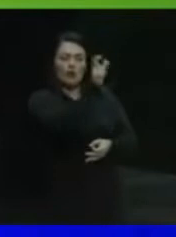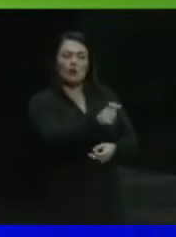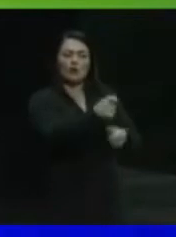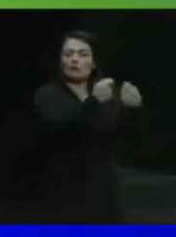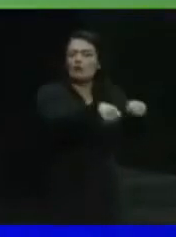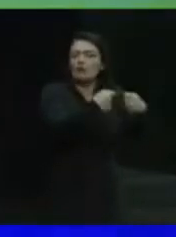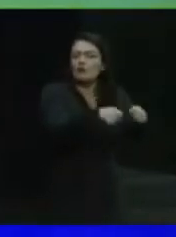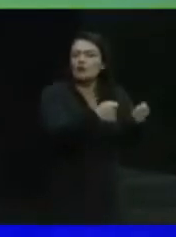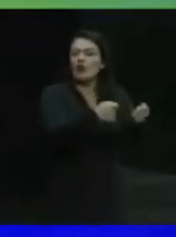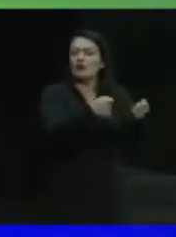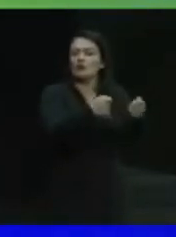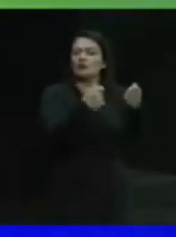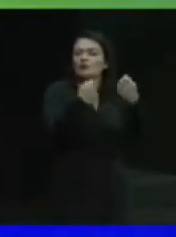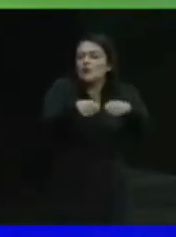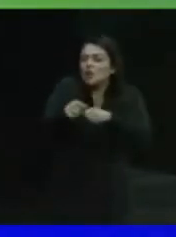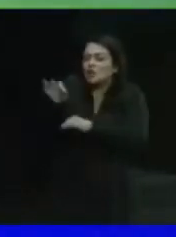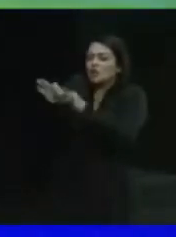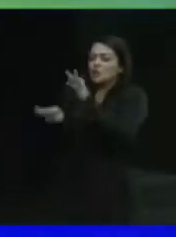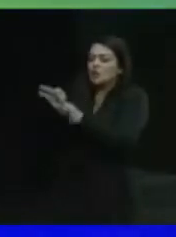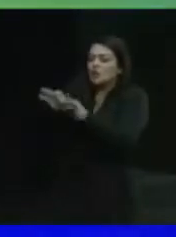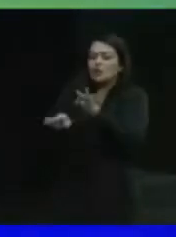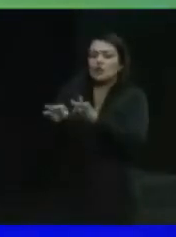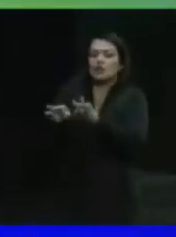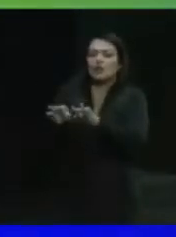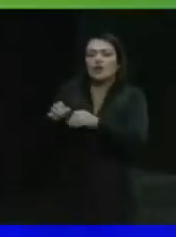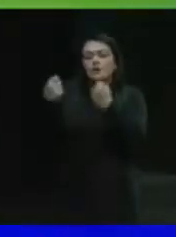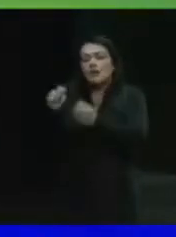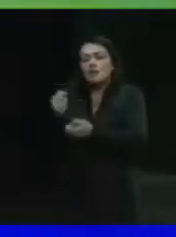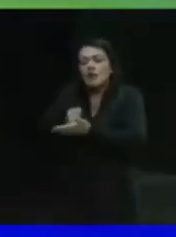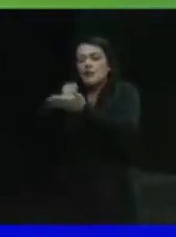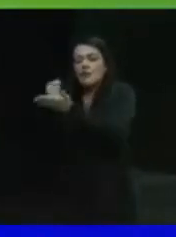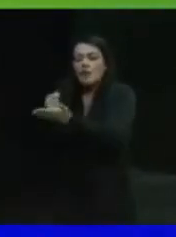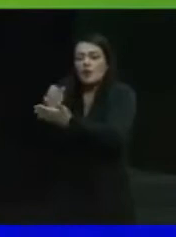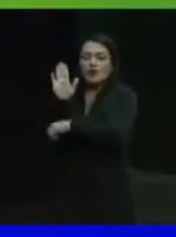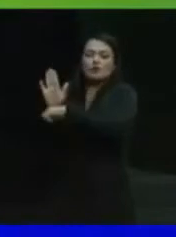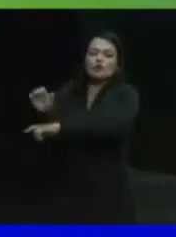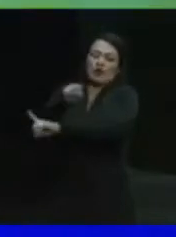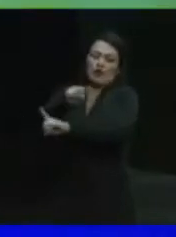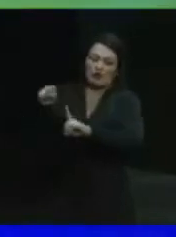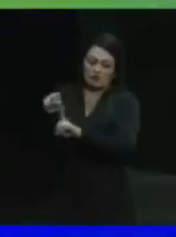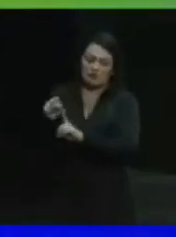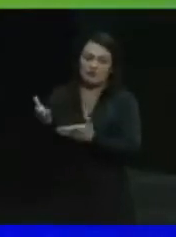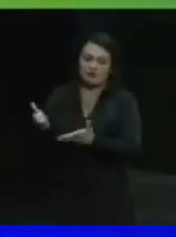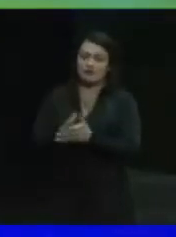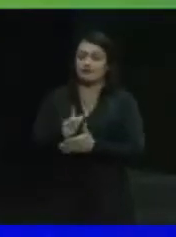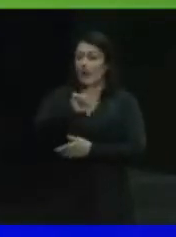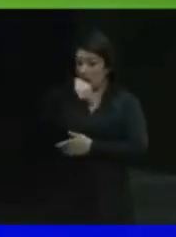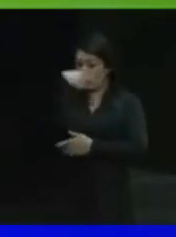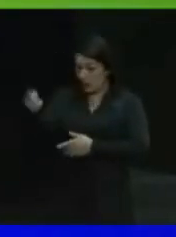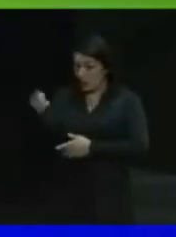que procuravam a justiça por amparo assistencial. Depois, na área